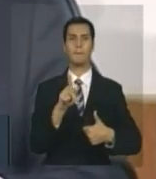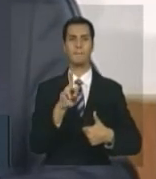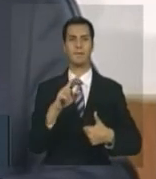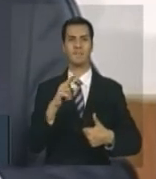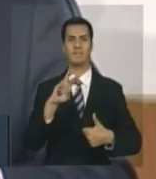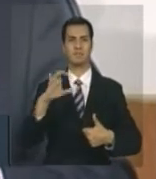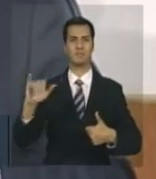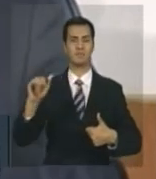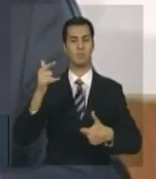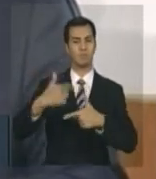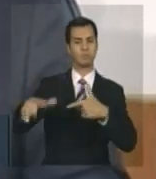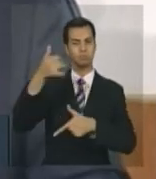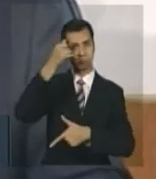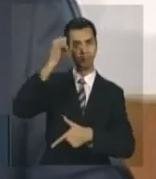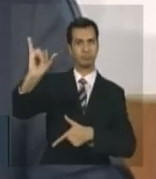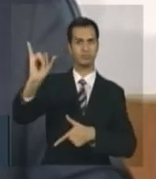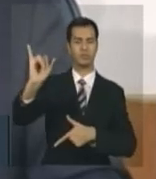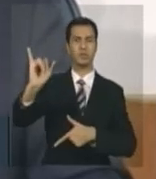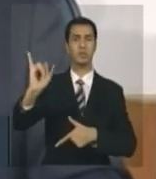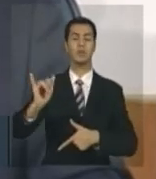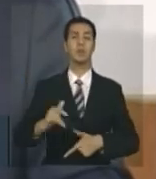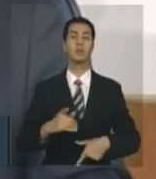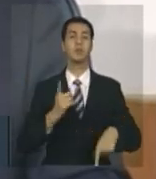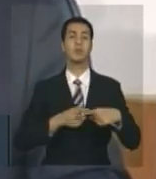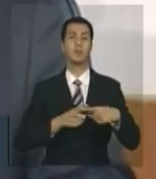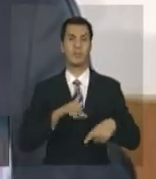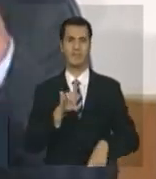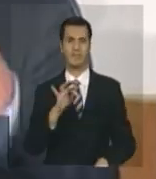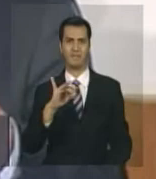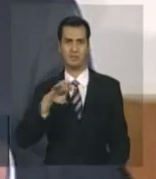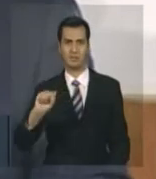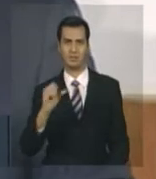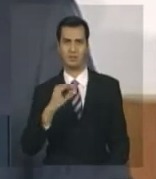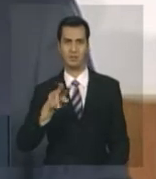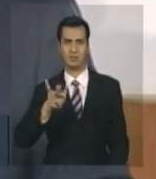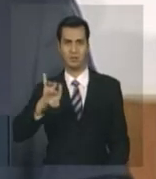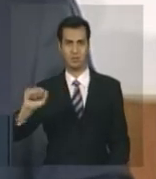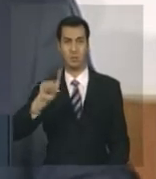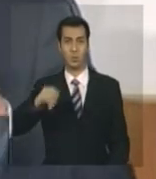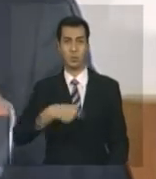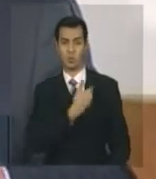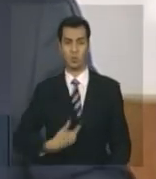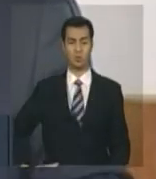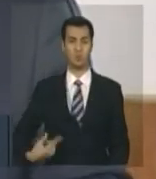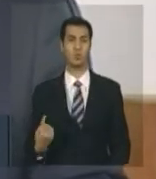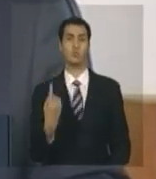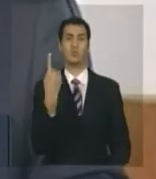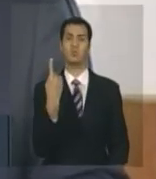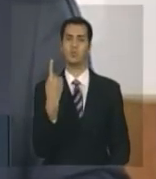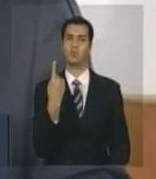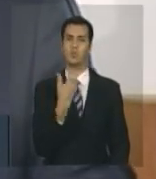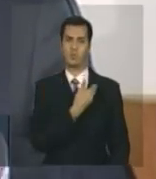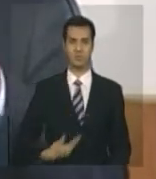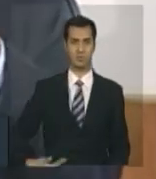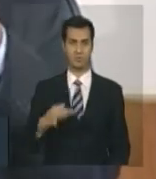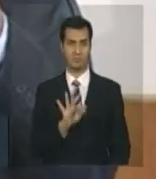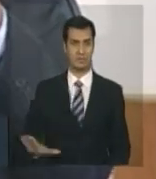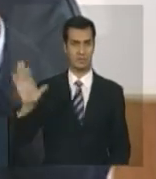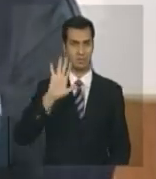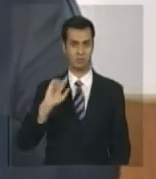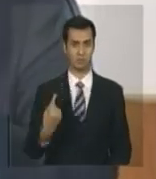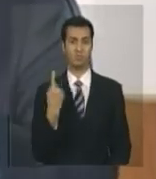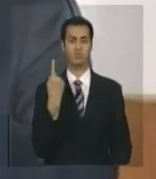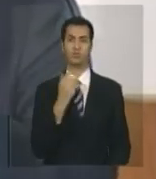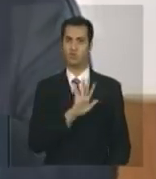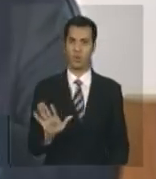a defesa civil não se faz apenas a nível de um governo, O que cabe ao governo federal é ter políticas